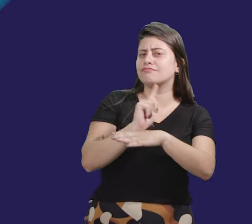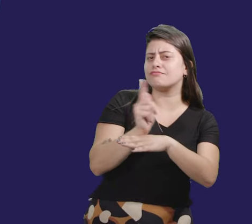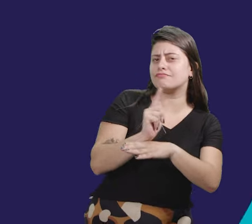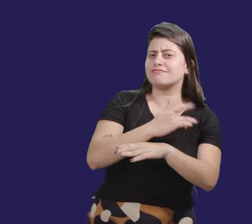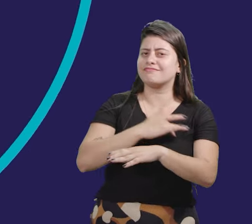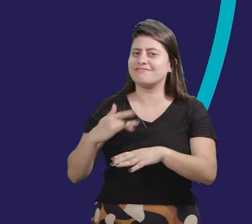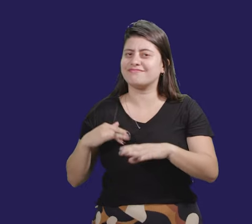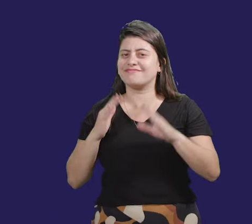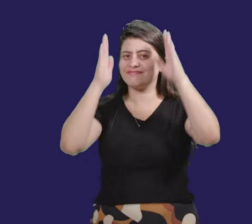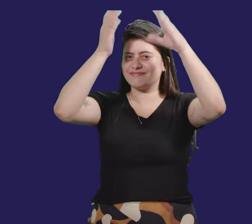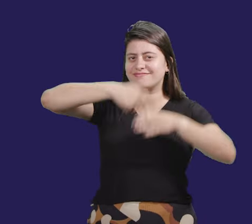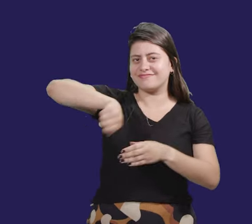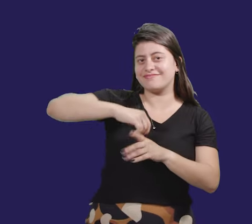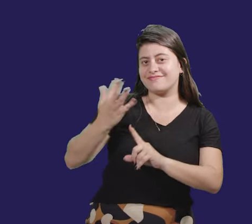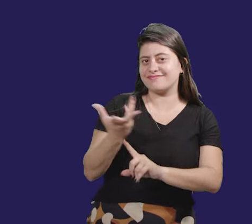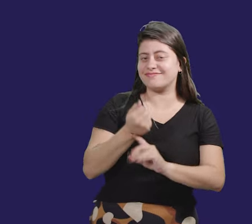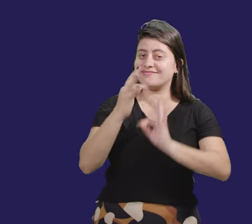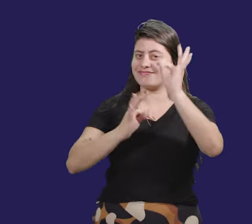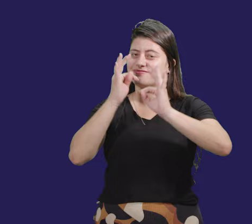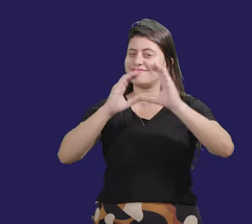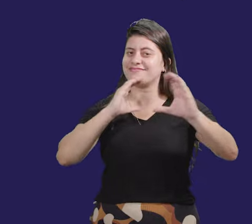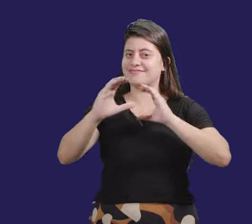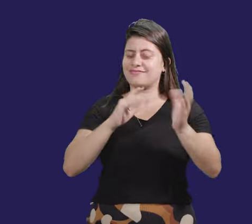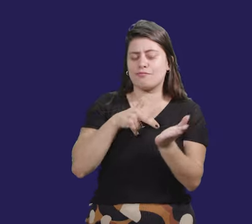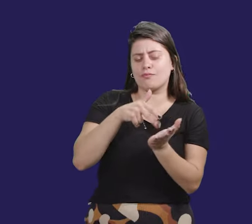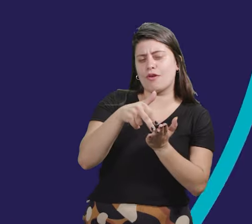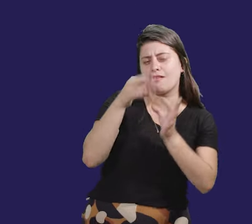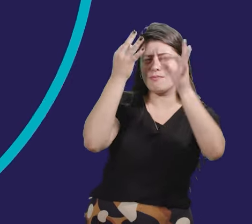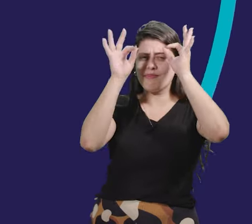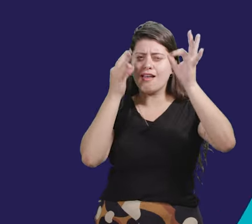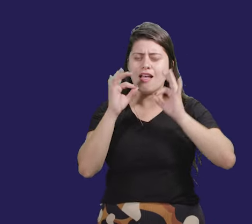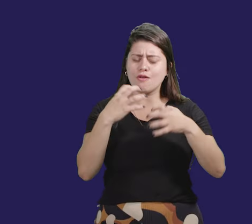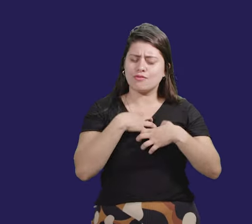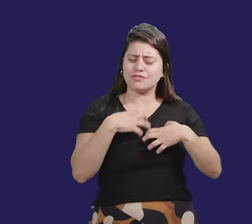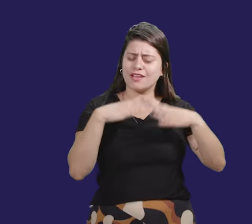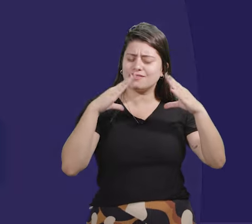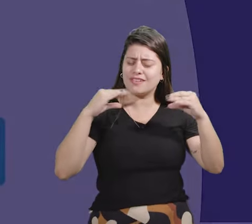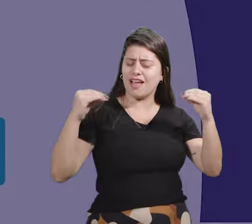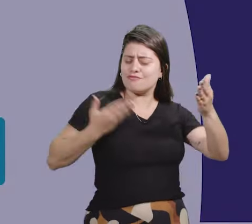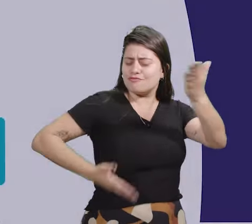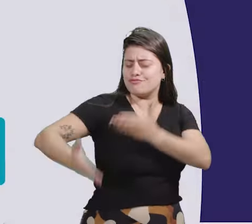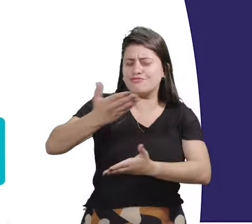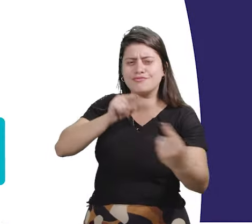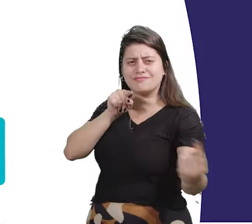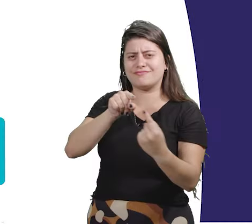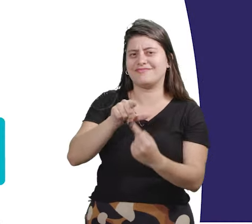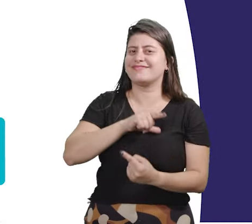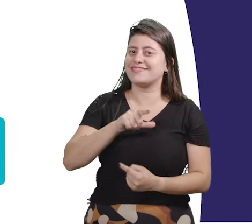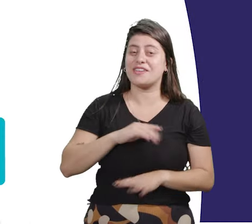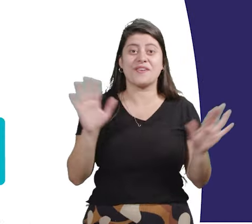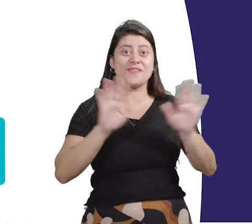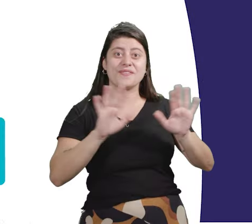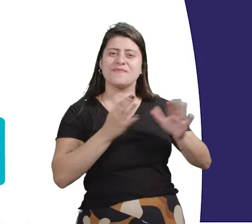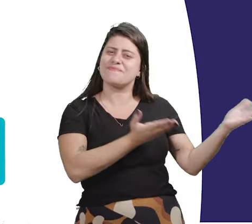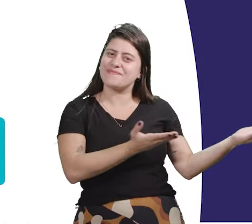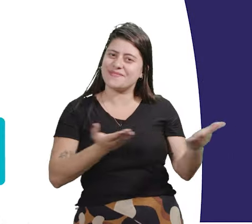arte, tecnologia, comunicação, moda e beleza de forma leve, descontraída e direta. Muito bem, olá para você, seja